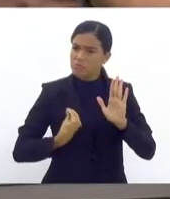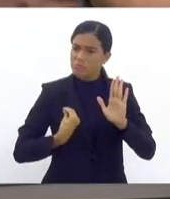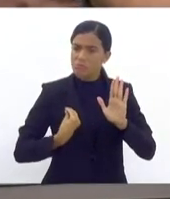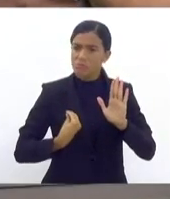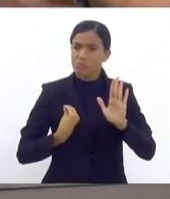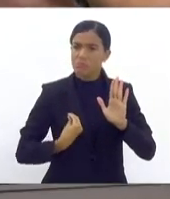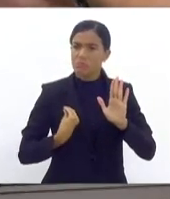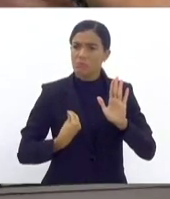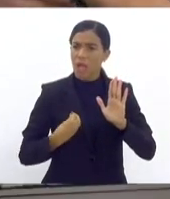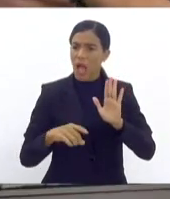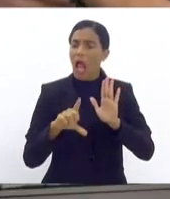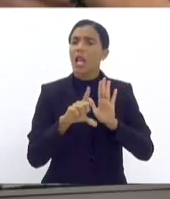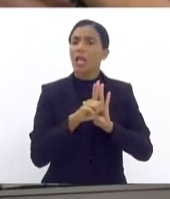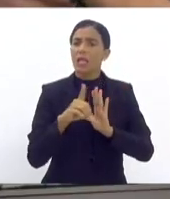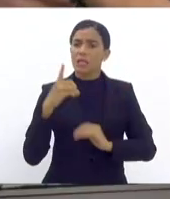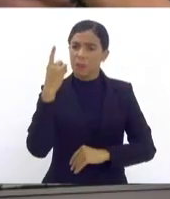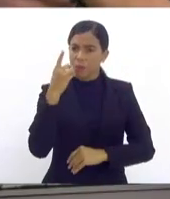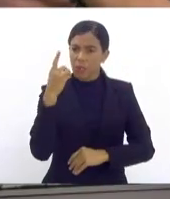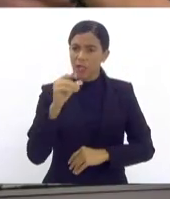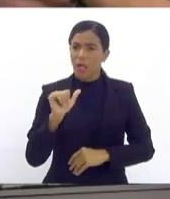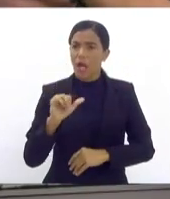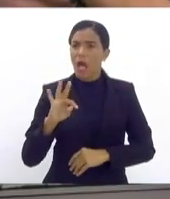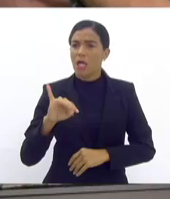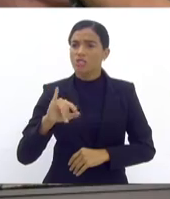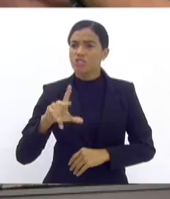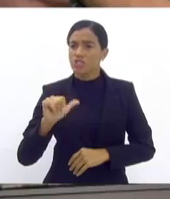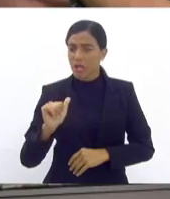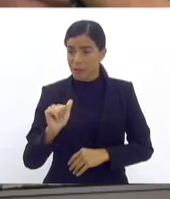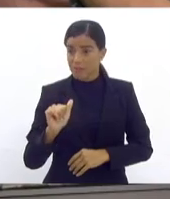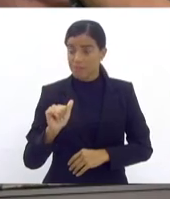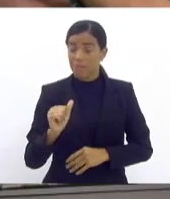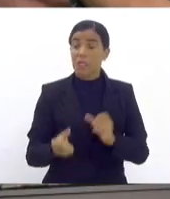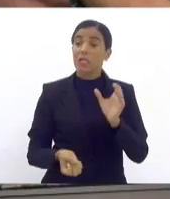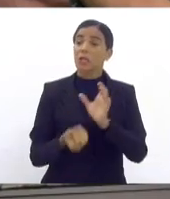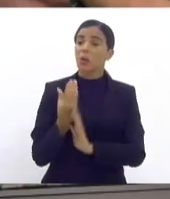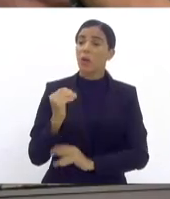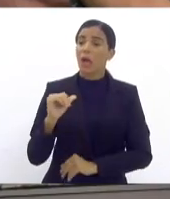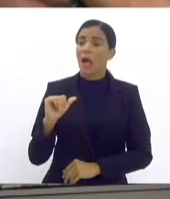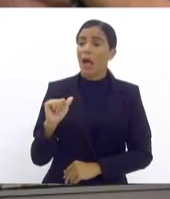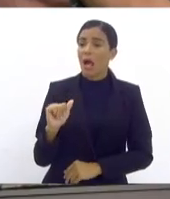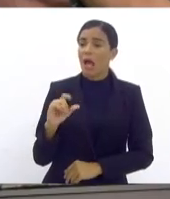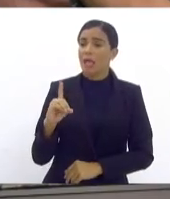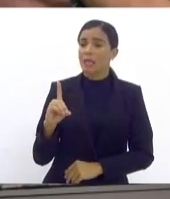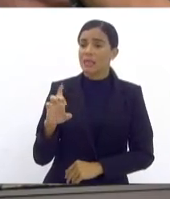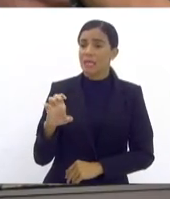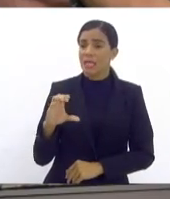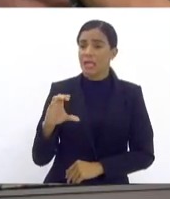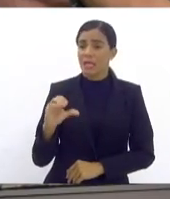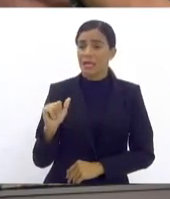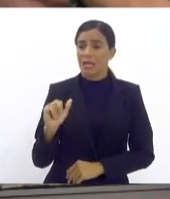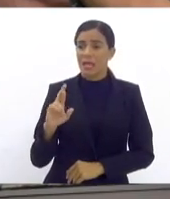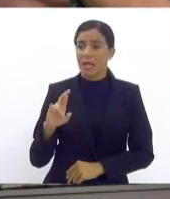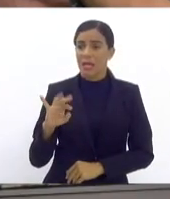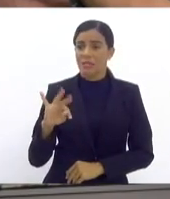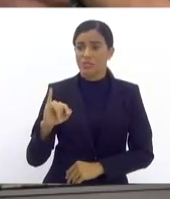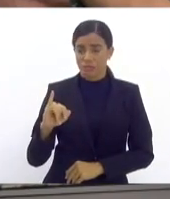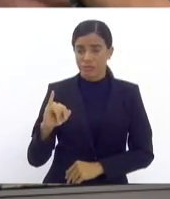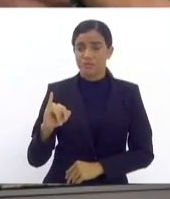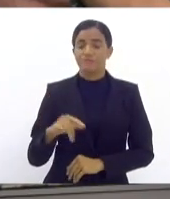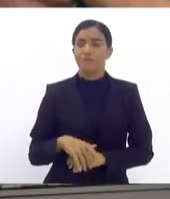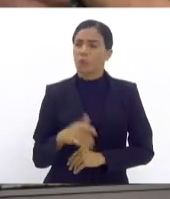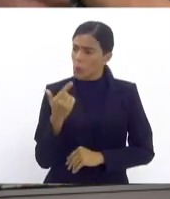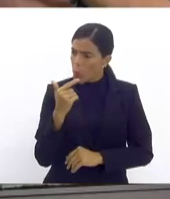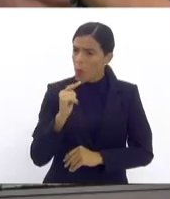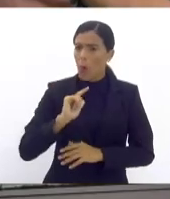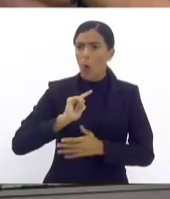Por exemplo, a lei do deputado Átila Nunes, que criou a DECRAD. A gente brigou, ela foi cumprida. Depois nós fizemos outras